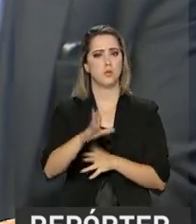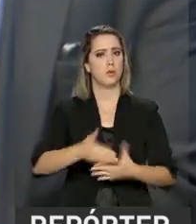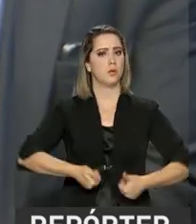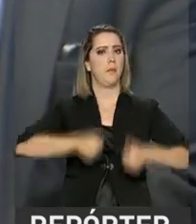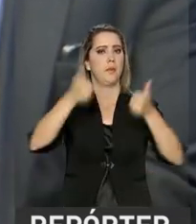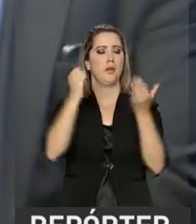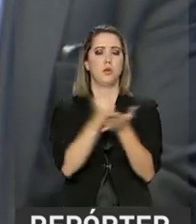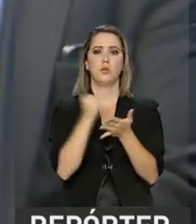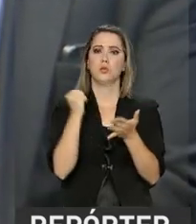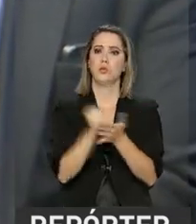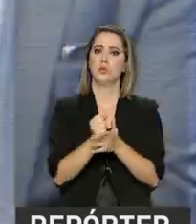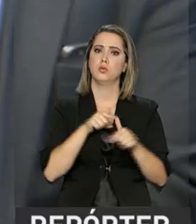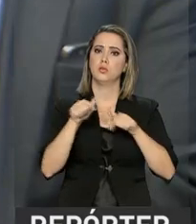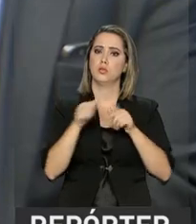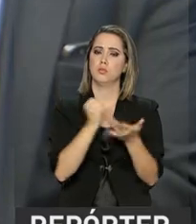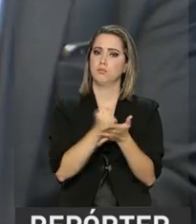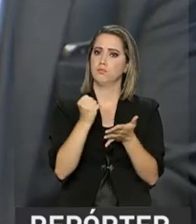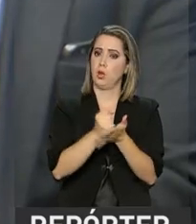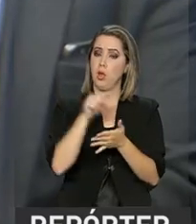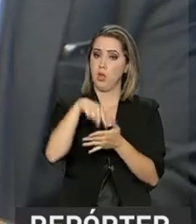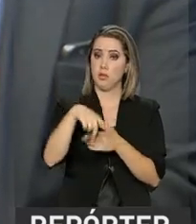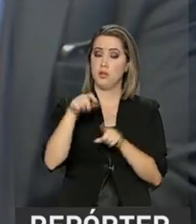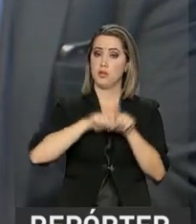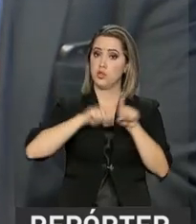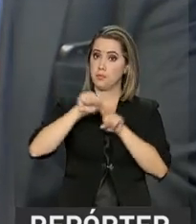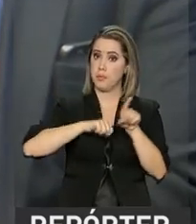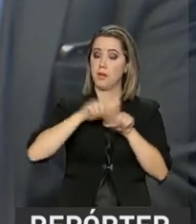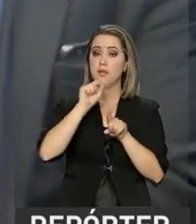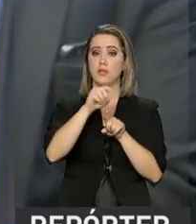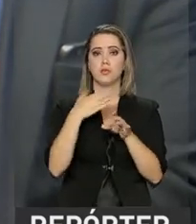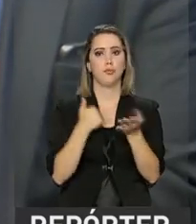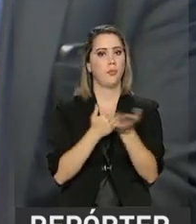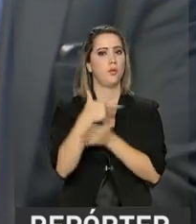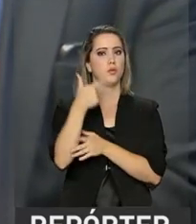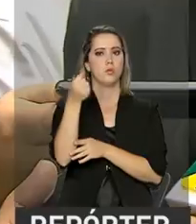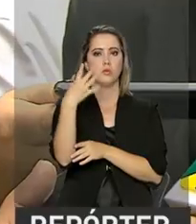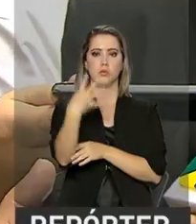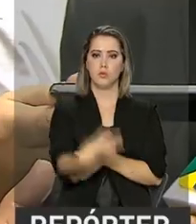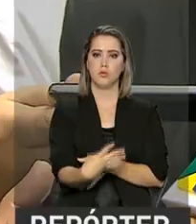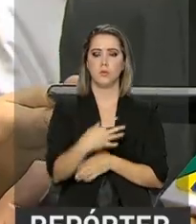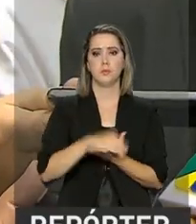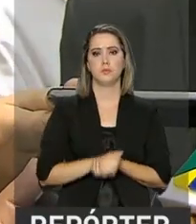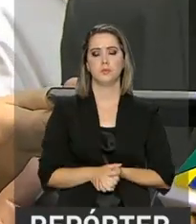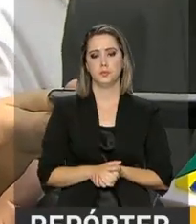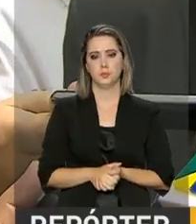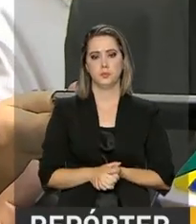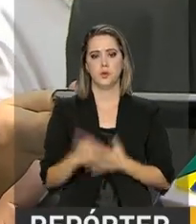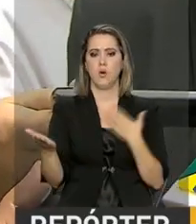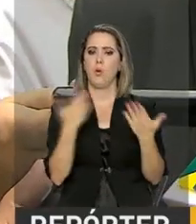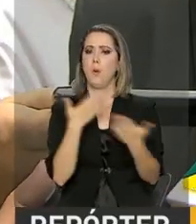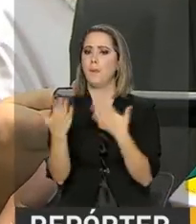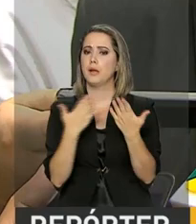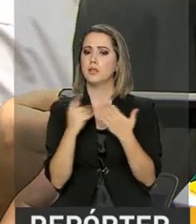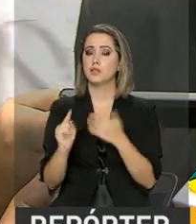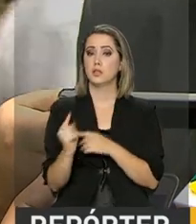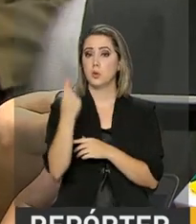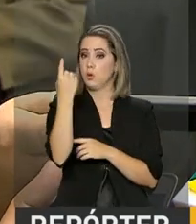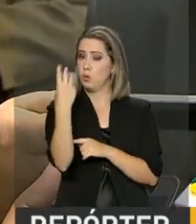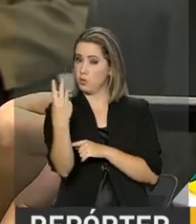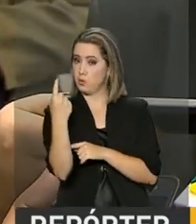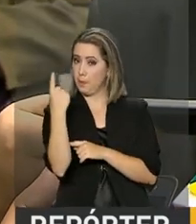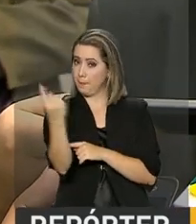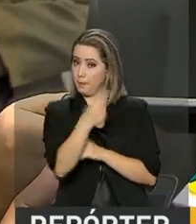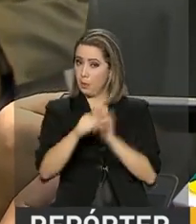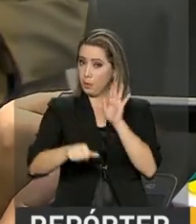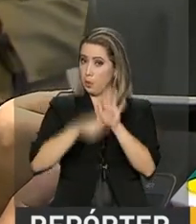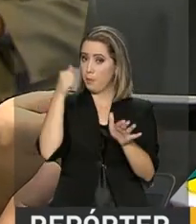em contratações com carteira assinada para o mês de abril desde 2014. Se você comparar os números do primeiro trimestre